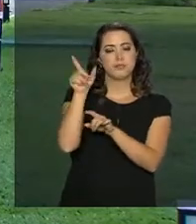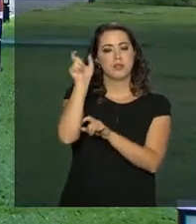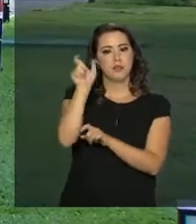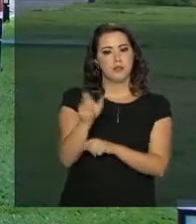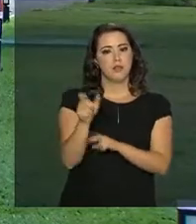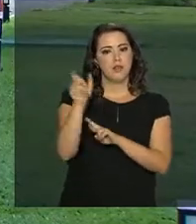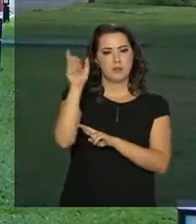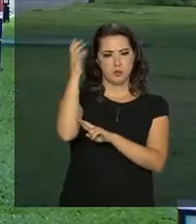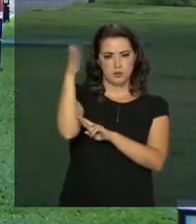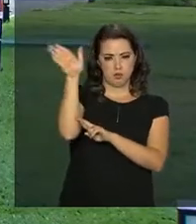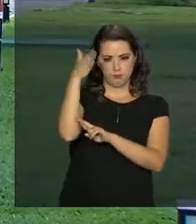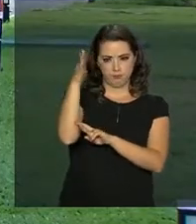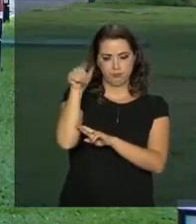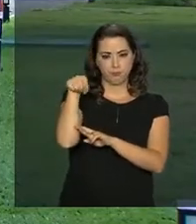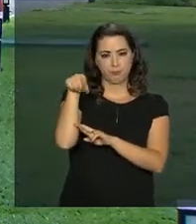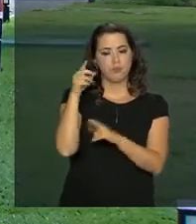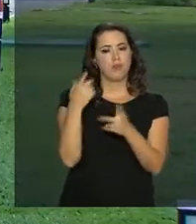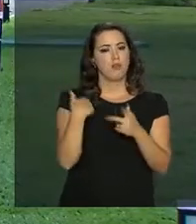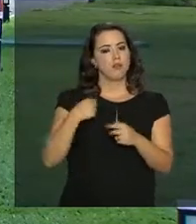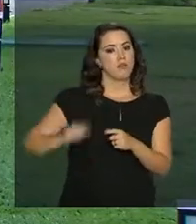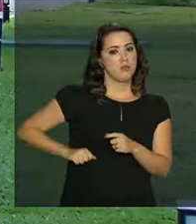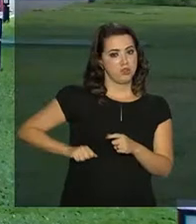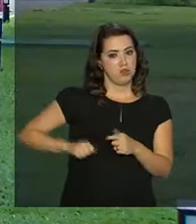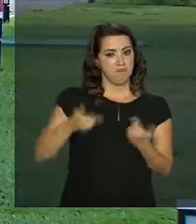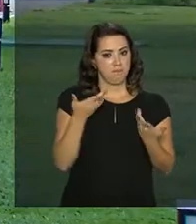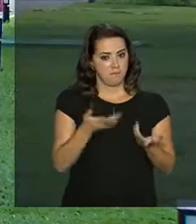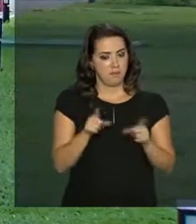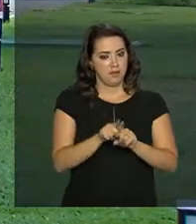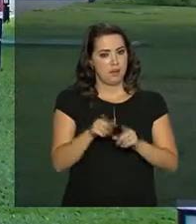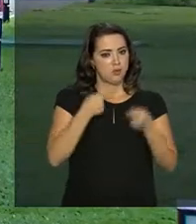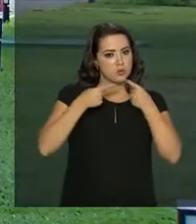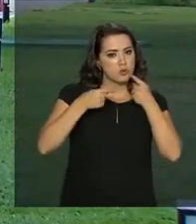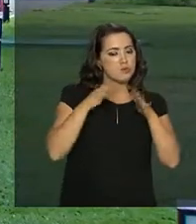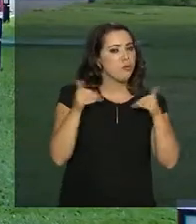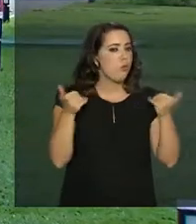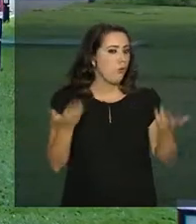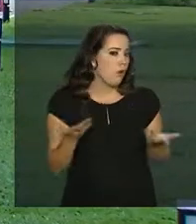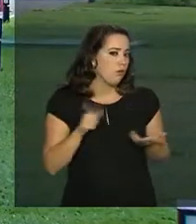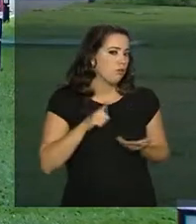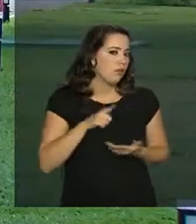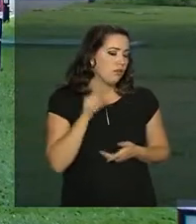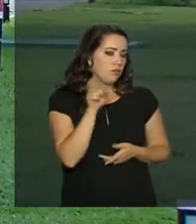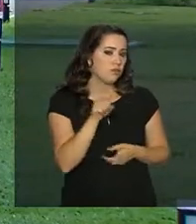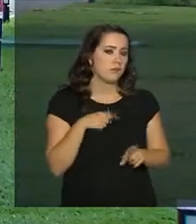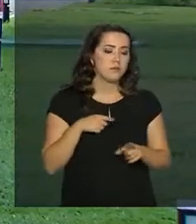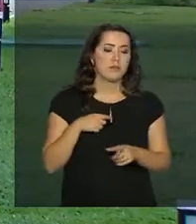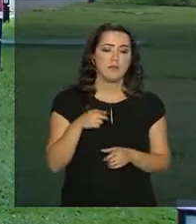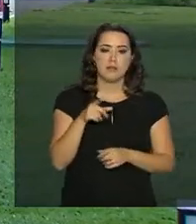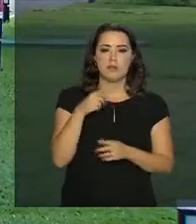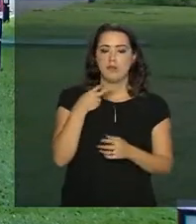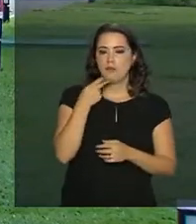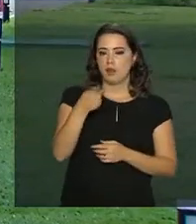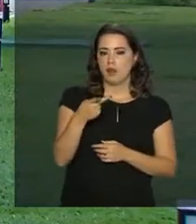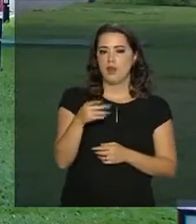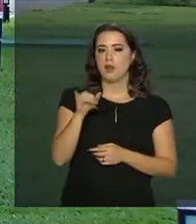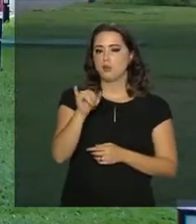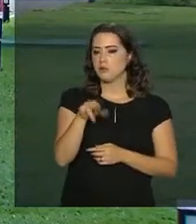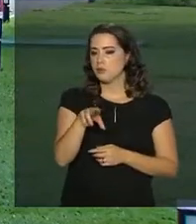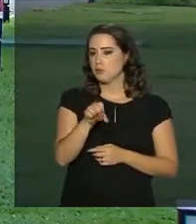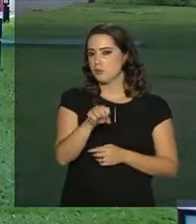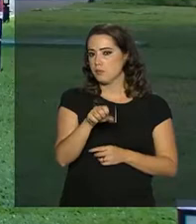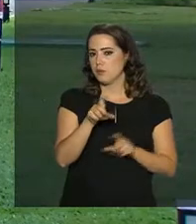que os grupos, né, temáticos, eles se debruçaram durante esses dias. Eles trataram principalmente de previdência,